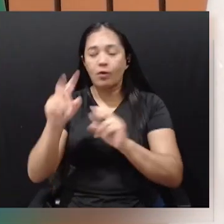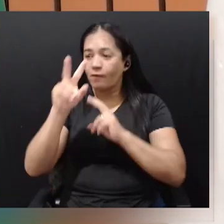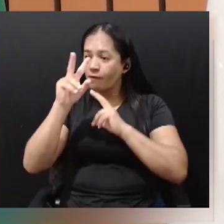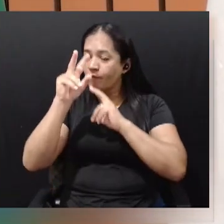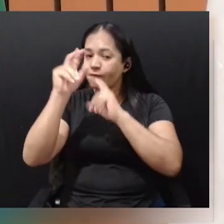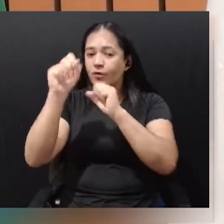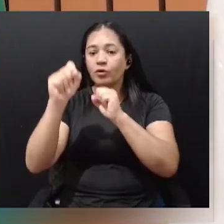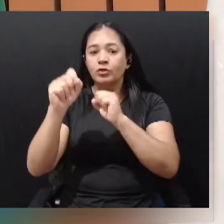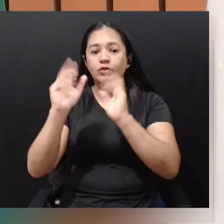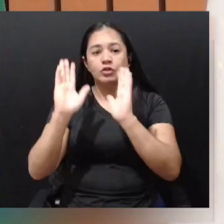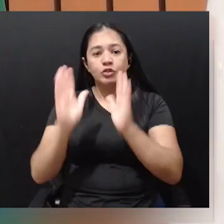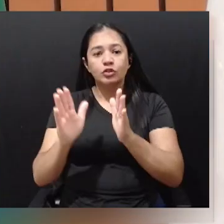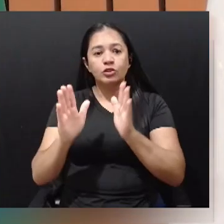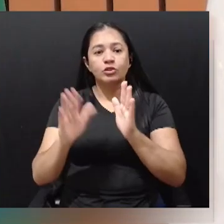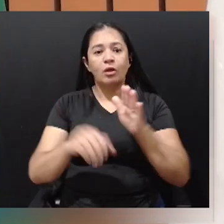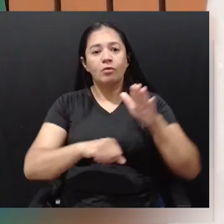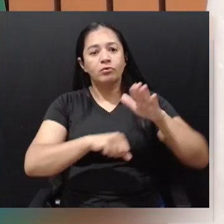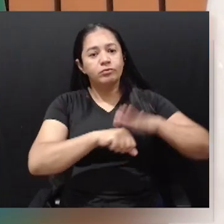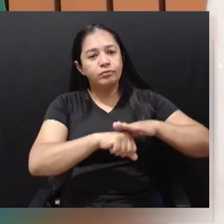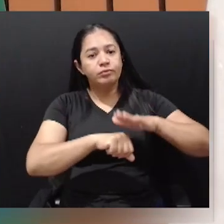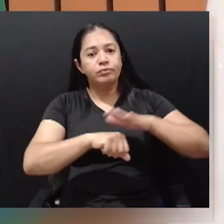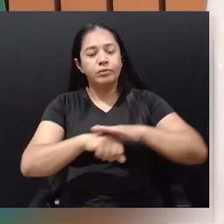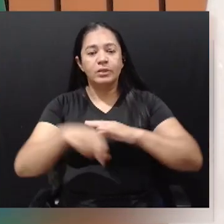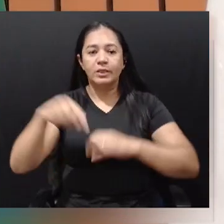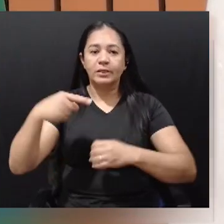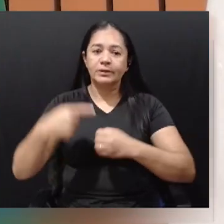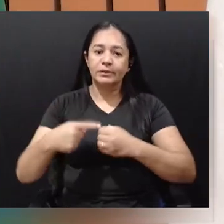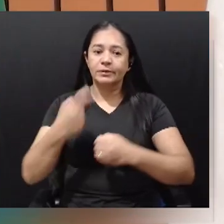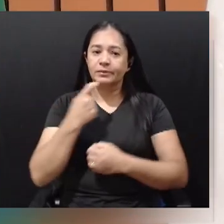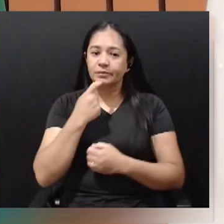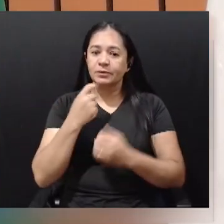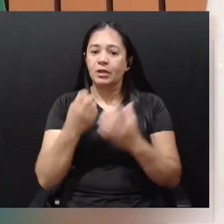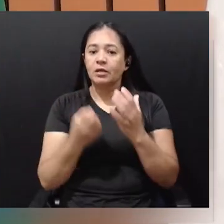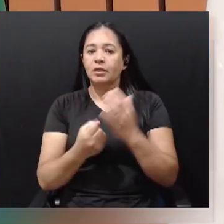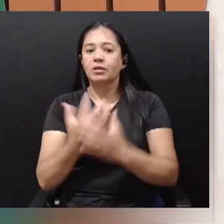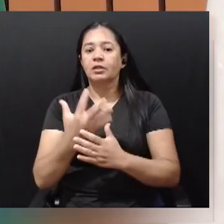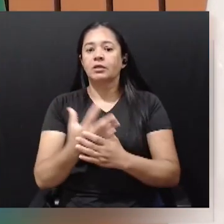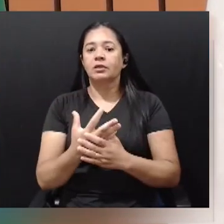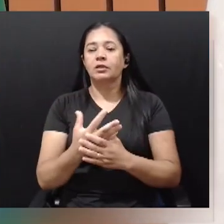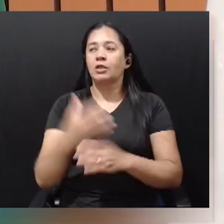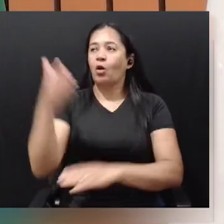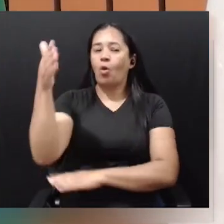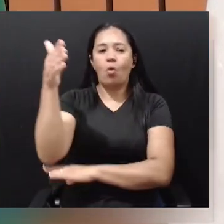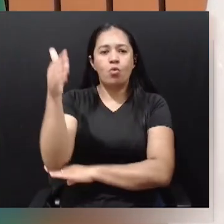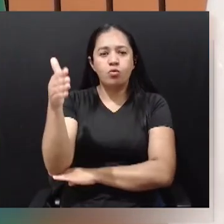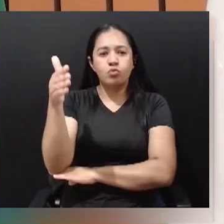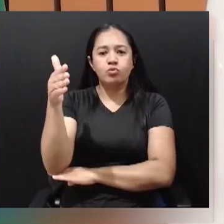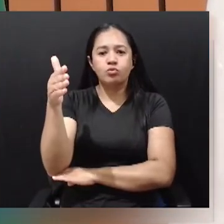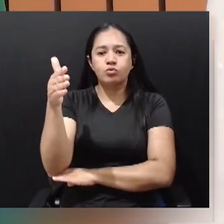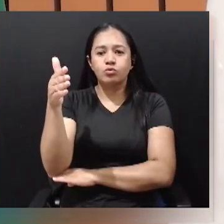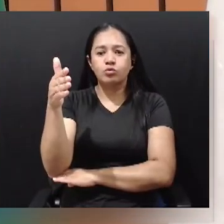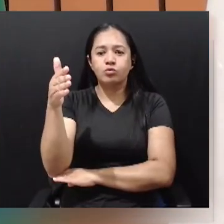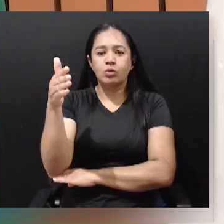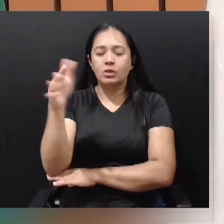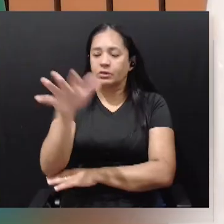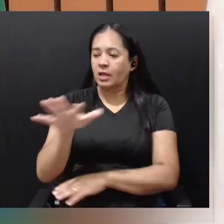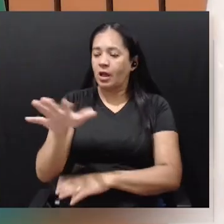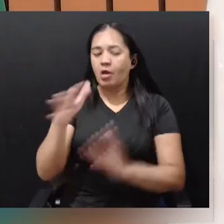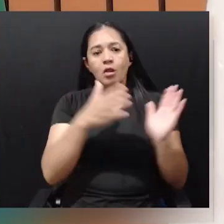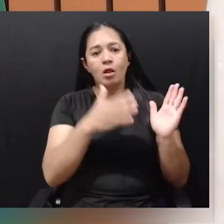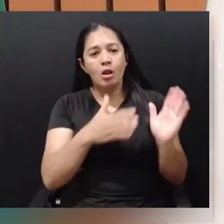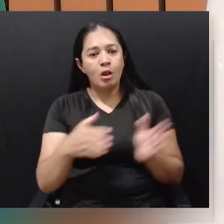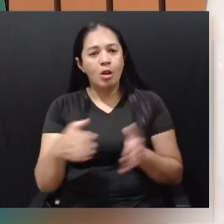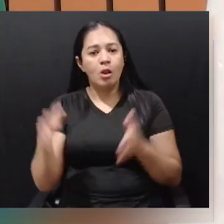sendo feito na cidade de Campinas, criando desde a rede hoteleira até mesmo na área da produção, fechamento